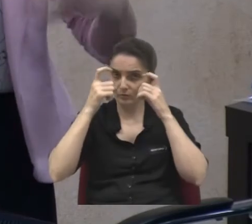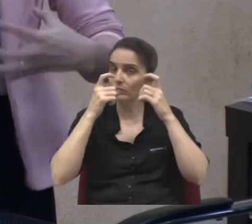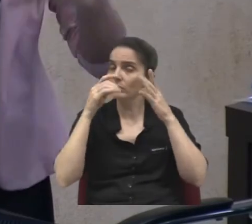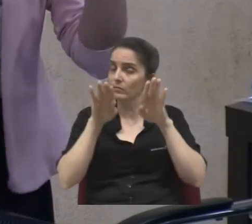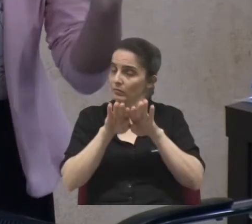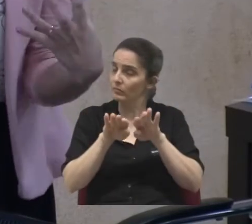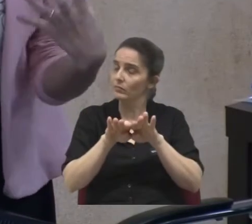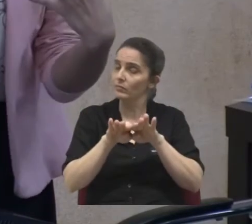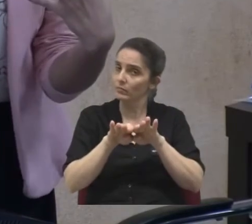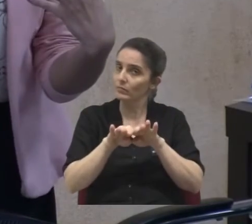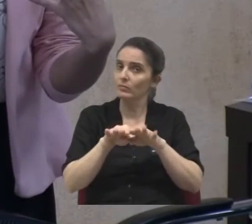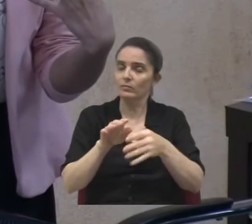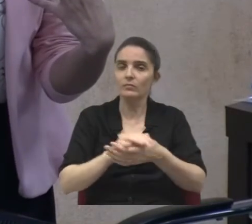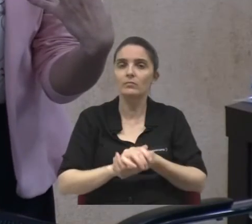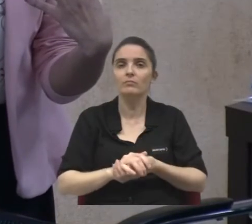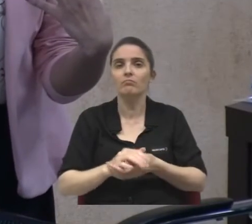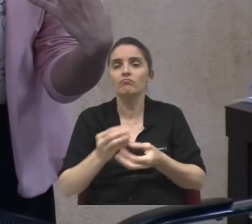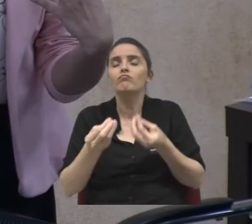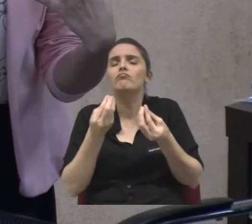da movimentação.